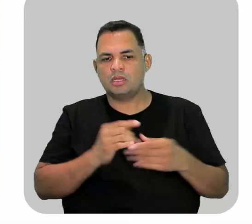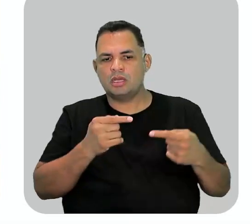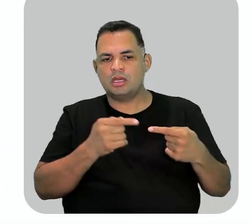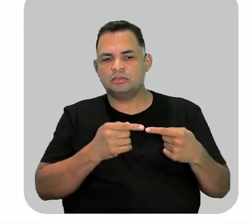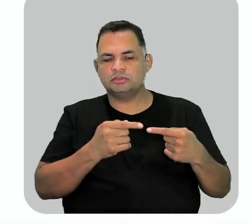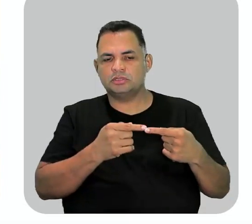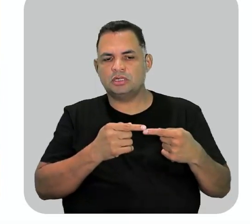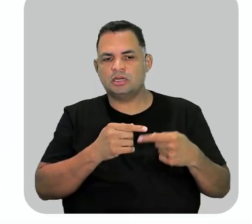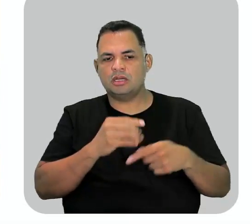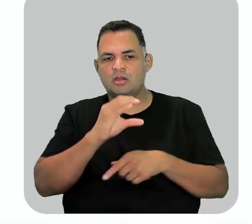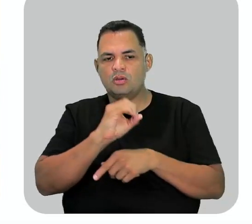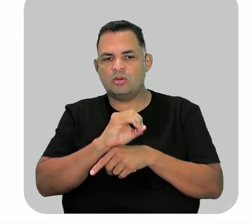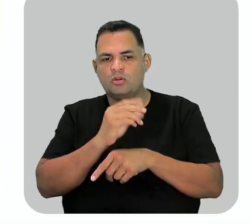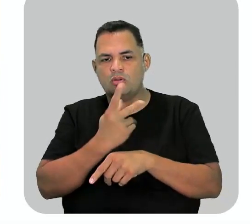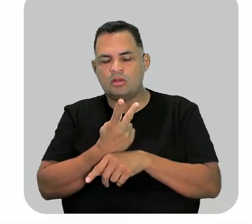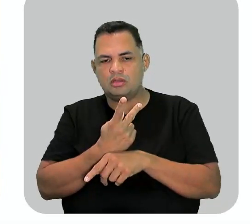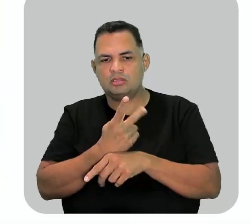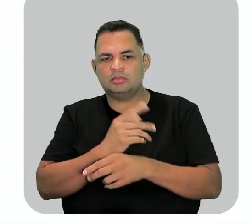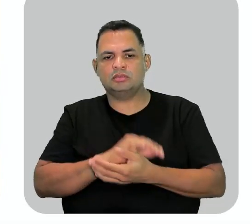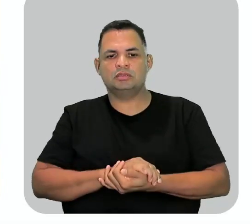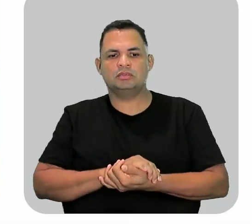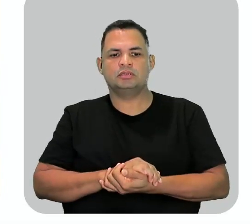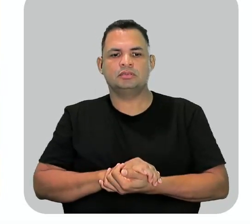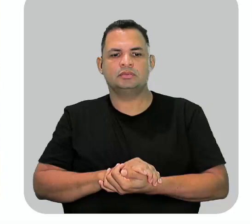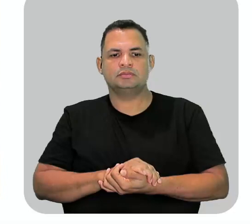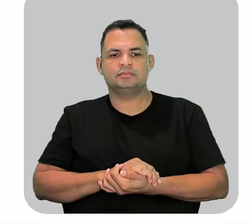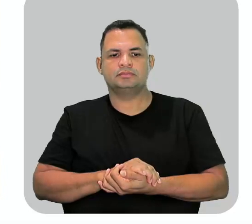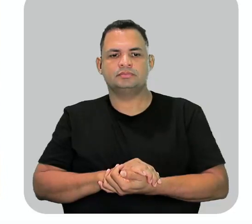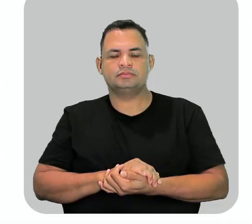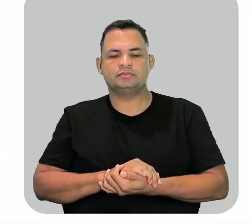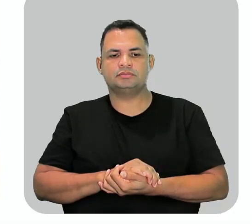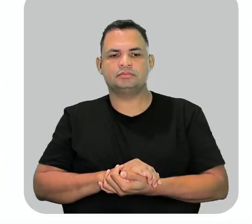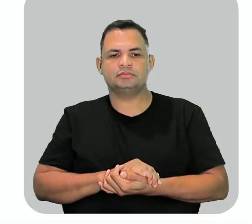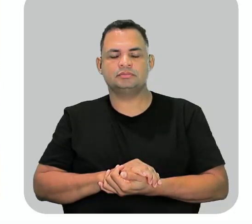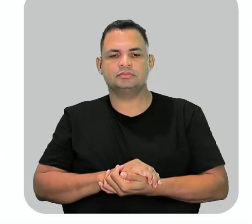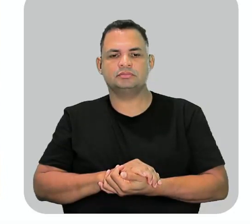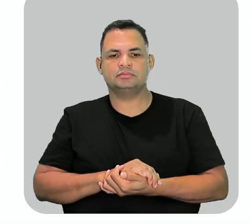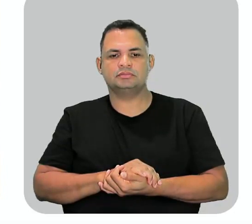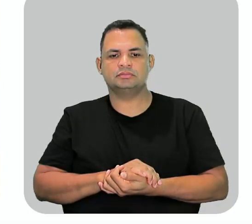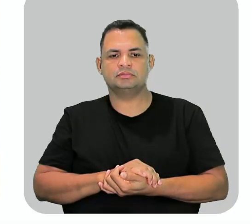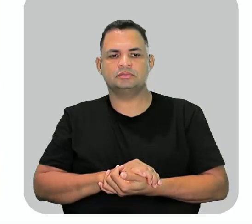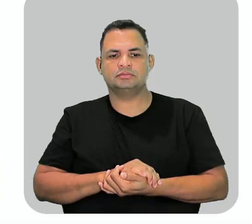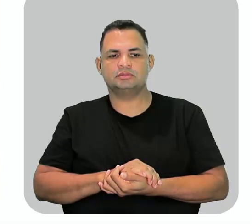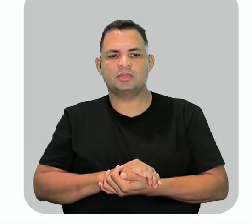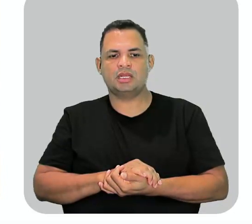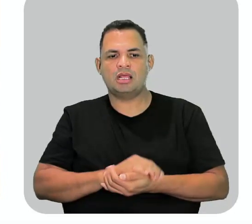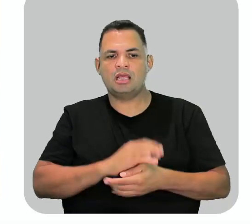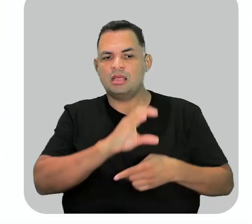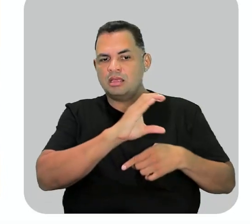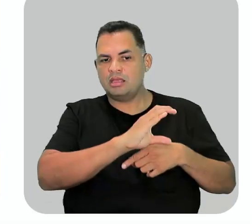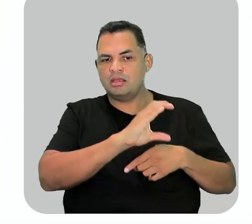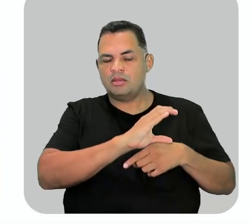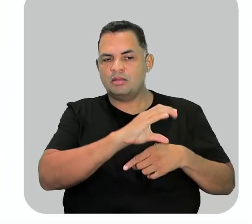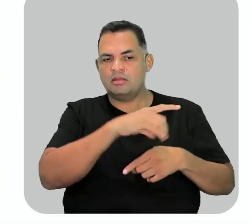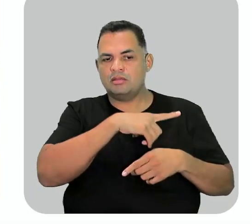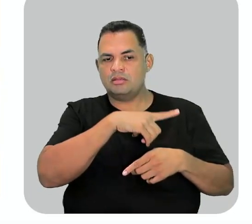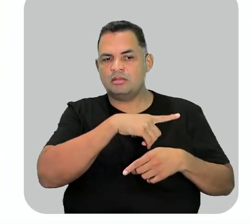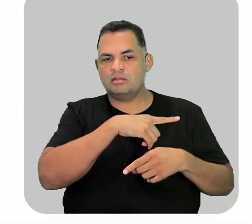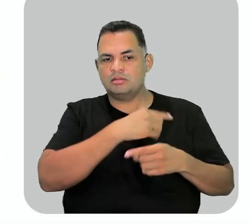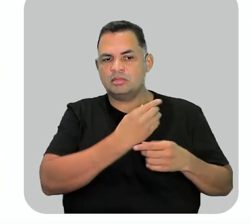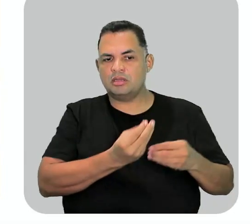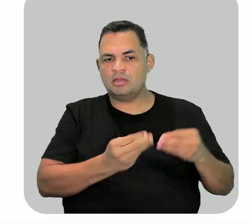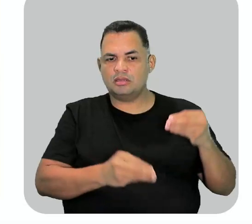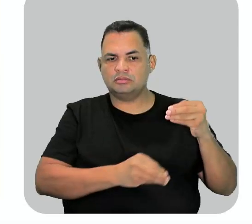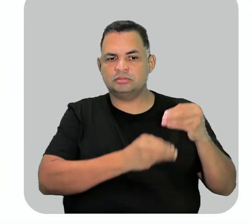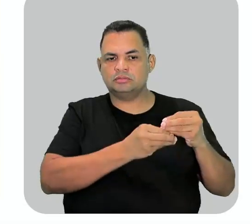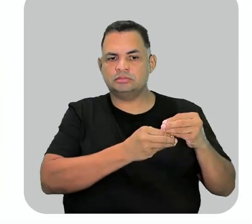carbonila, nesse caso aqui da propanona, o CH3, CH3. A esse carbono aqui vai ter a